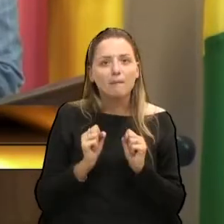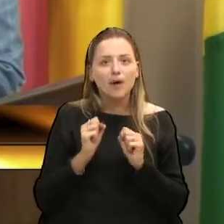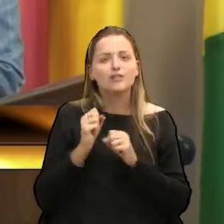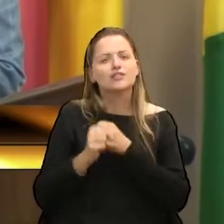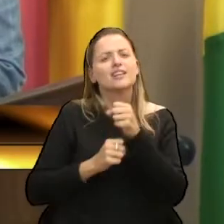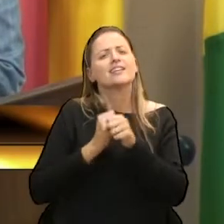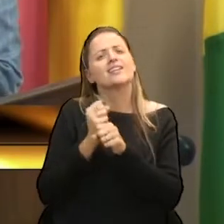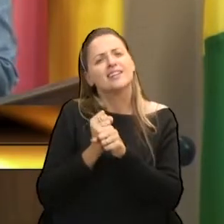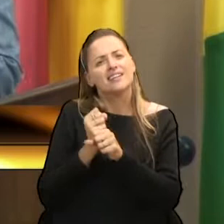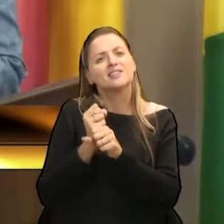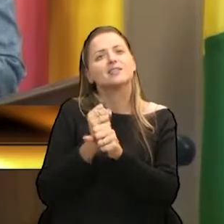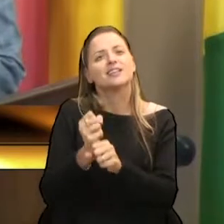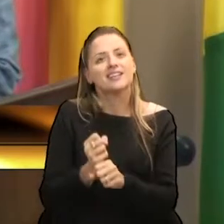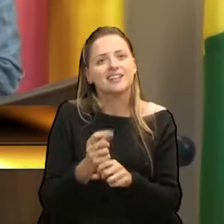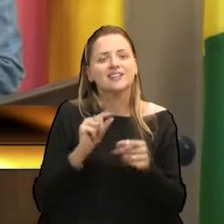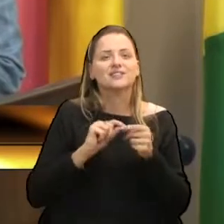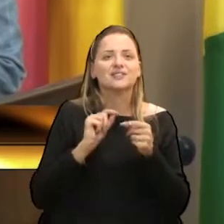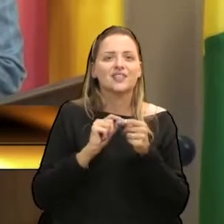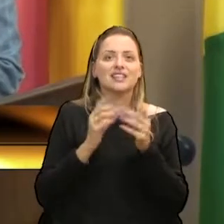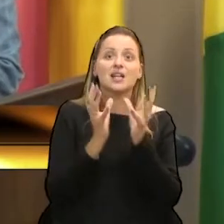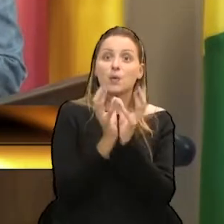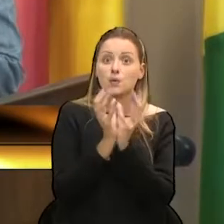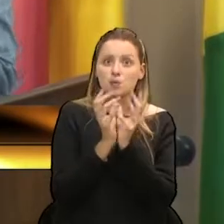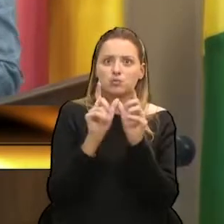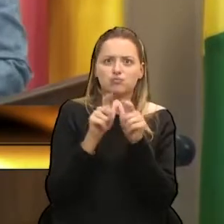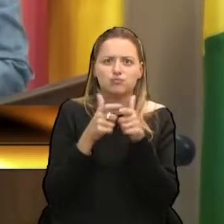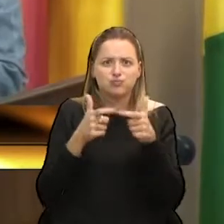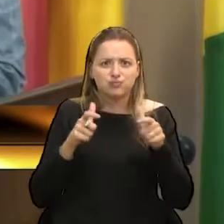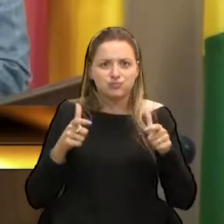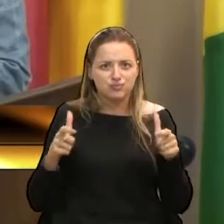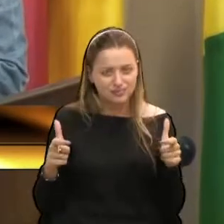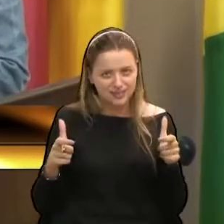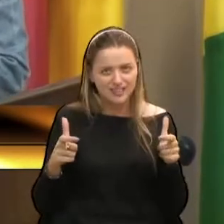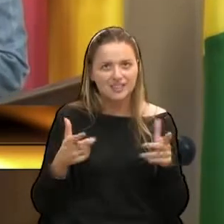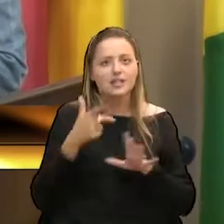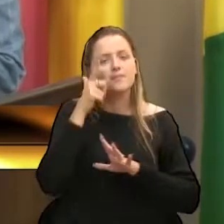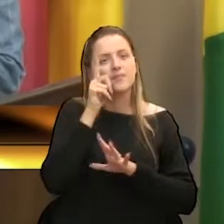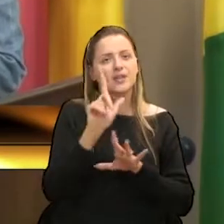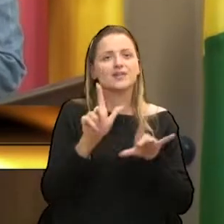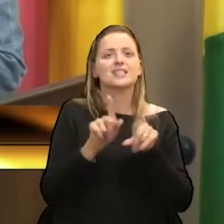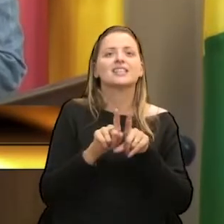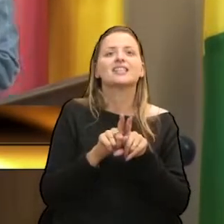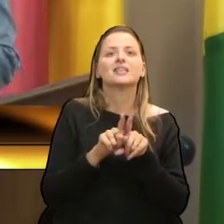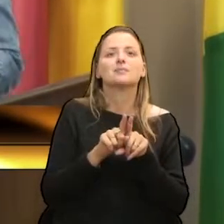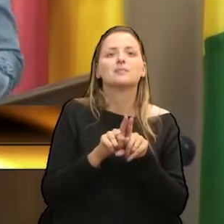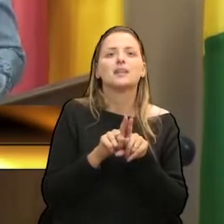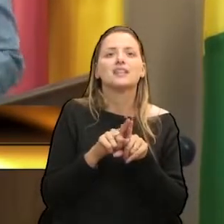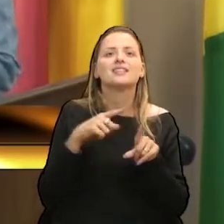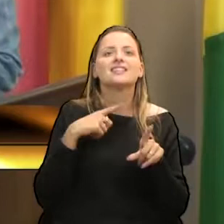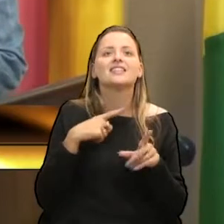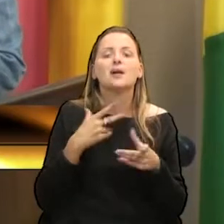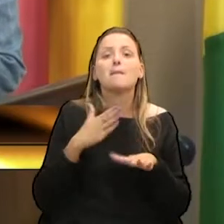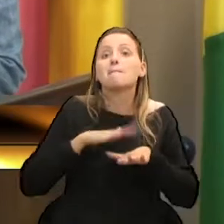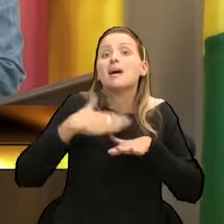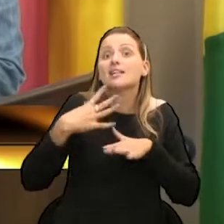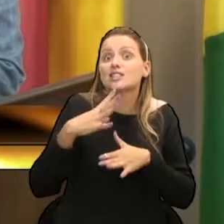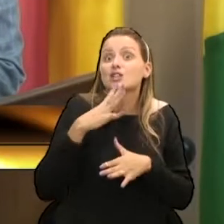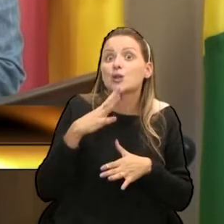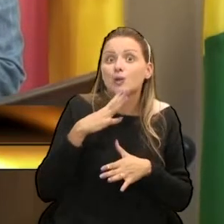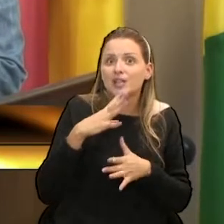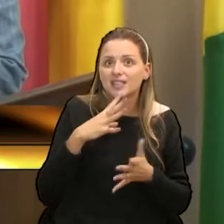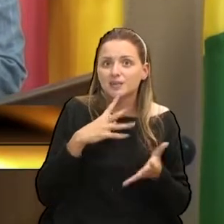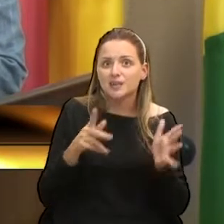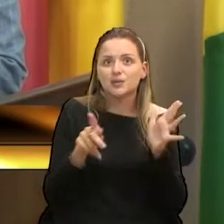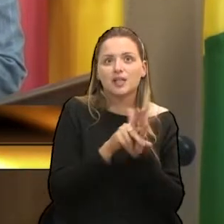o outro, fazer com que o movimento cresça, com que se consiga também ter um maior conhecimento em torno da